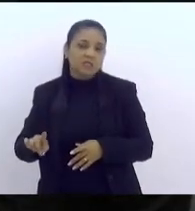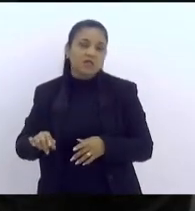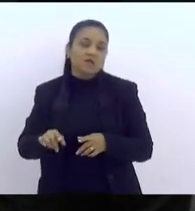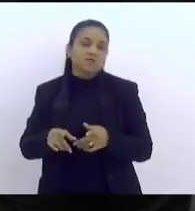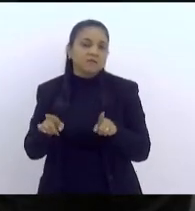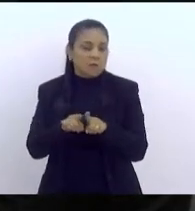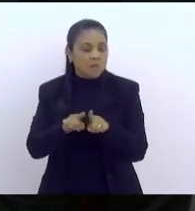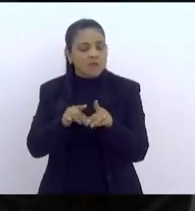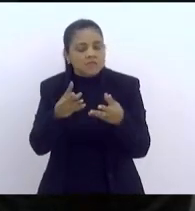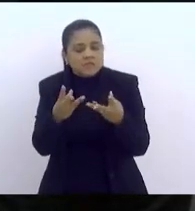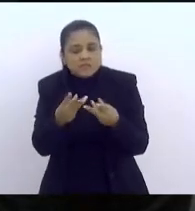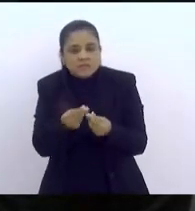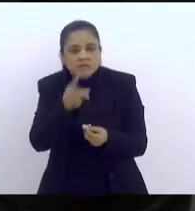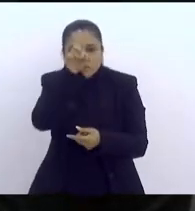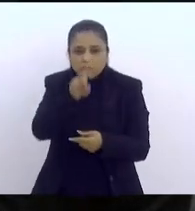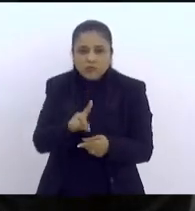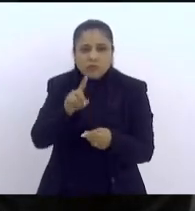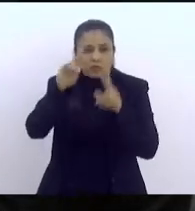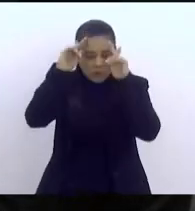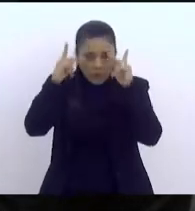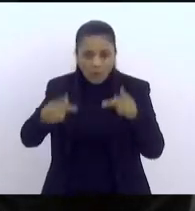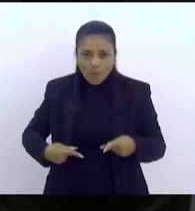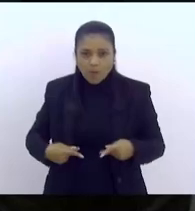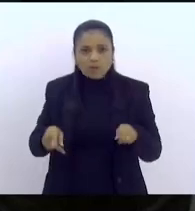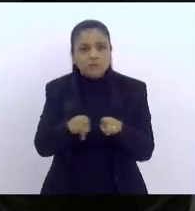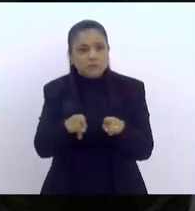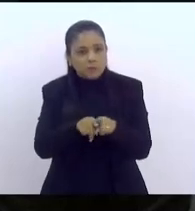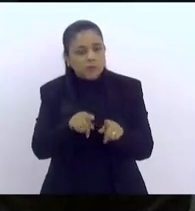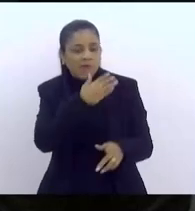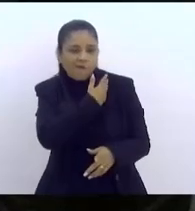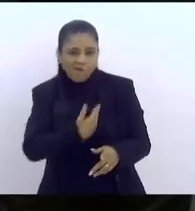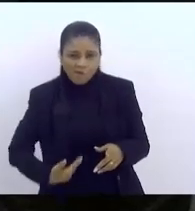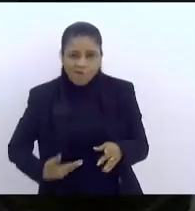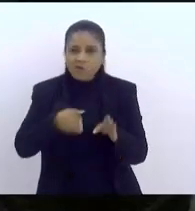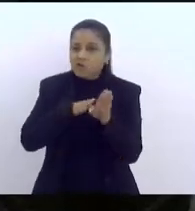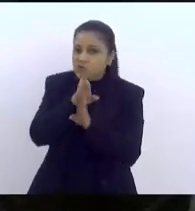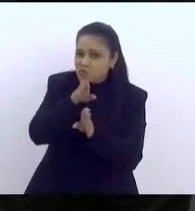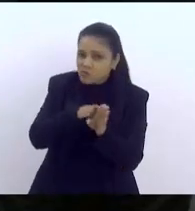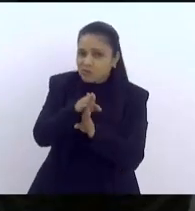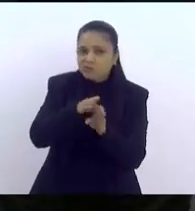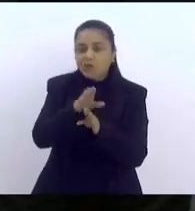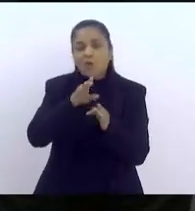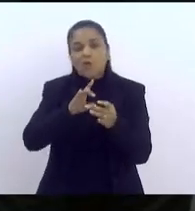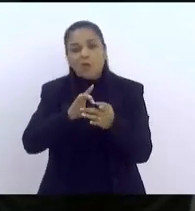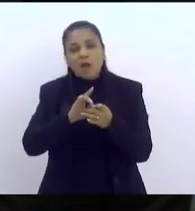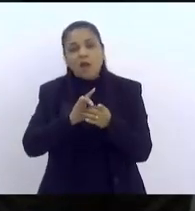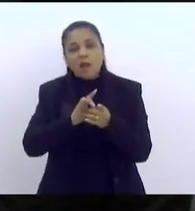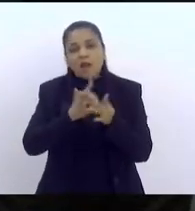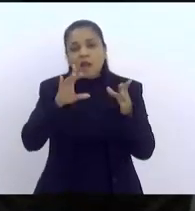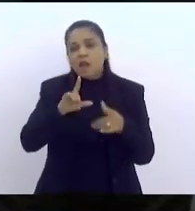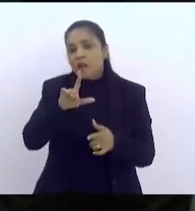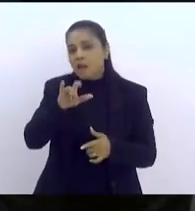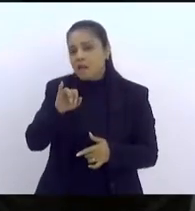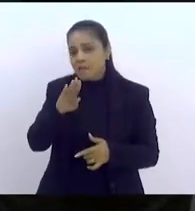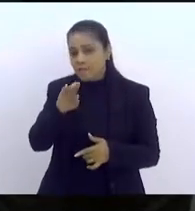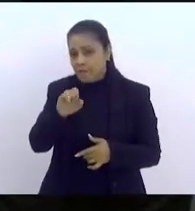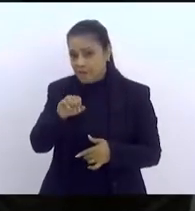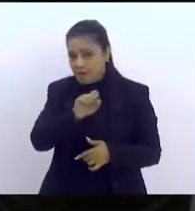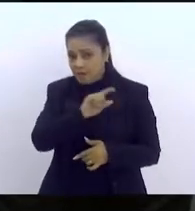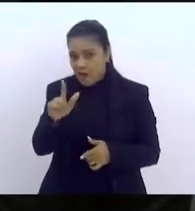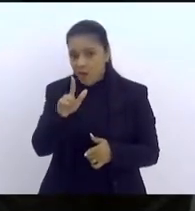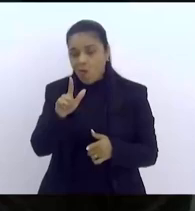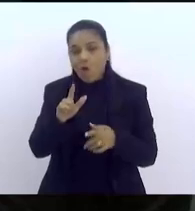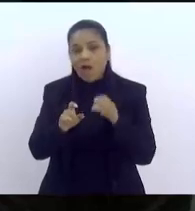humanos. Parlamentares, inclusive, da direita e governos de orientação liberal à direita são governos que, ou